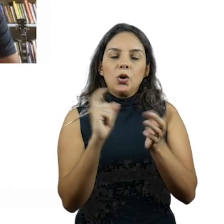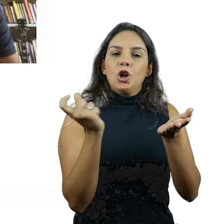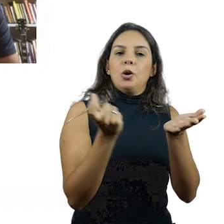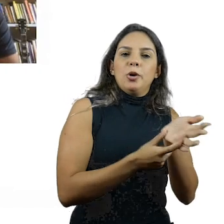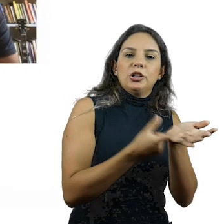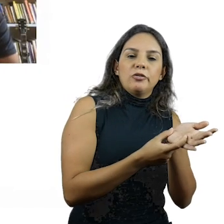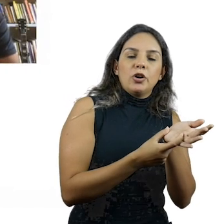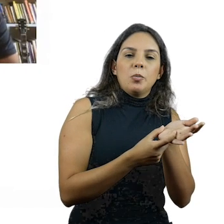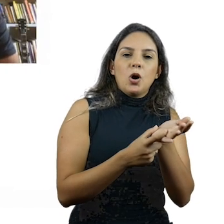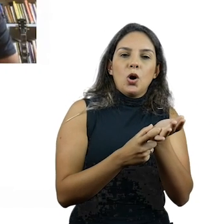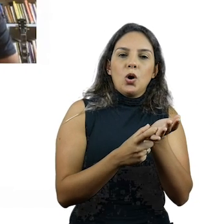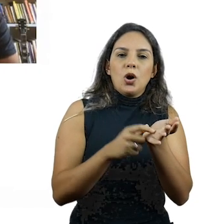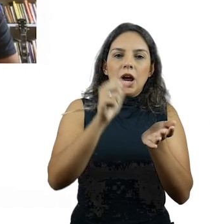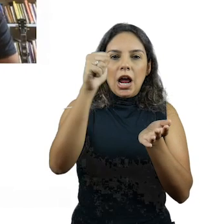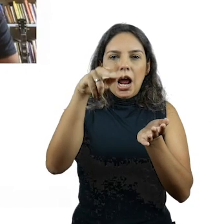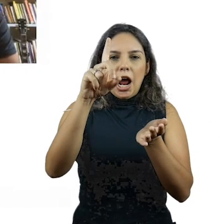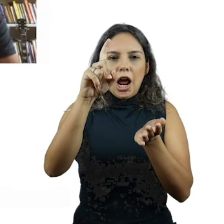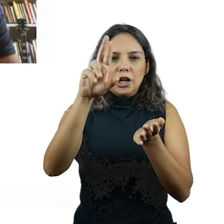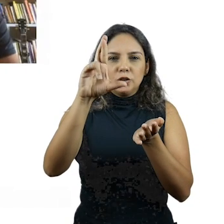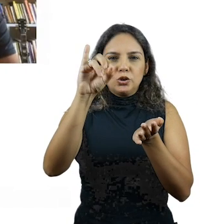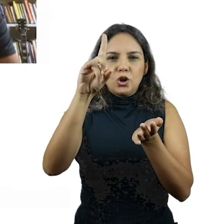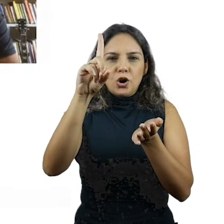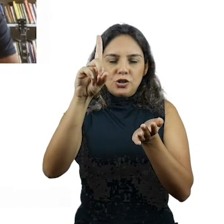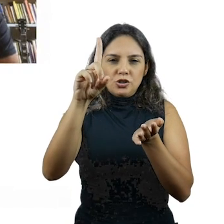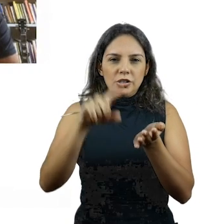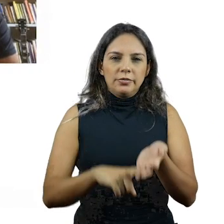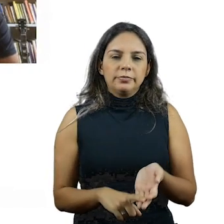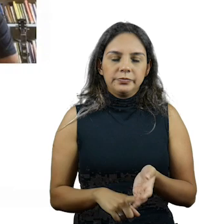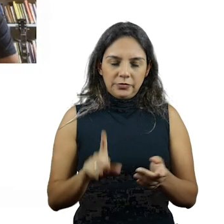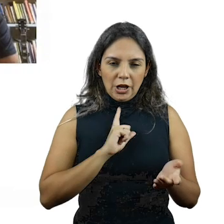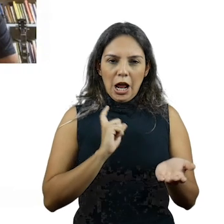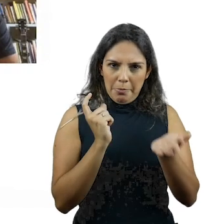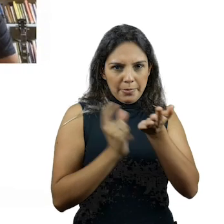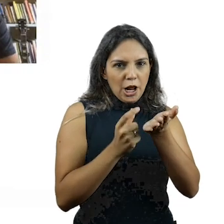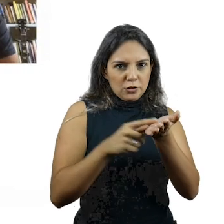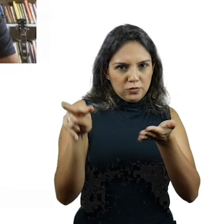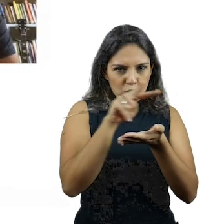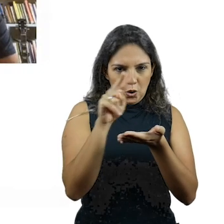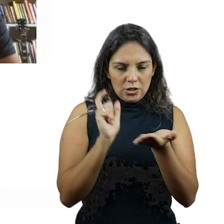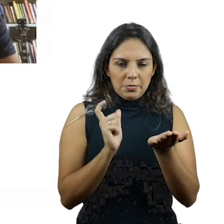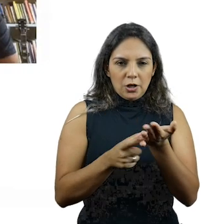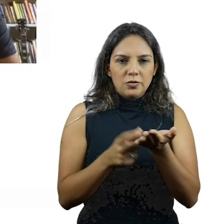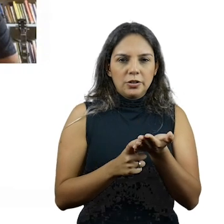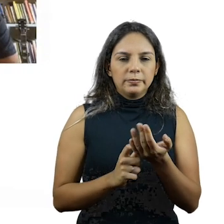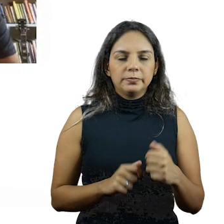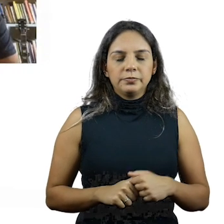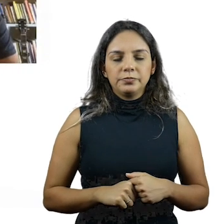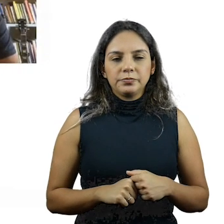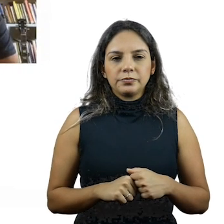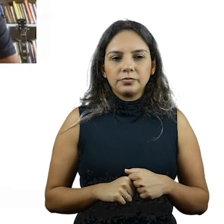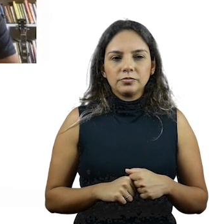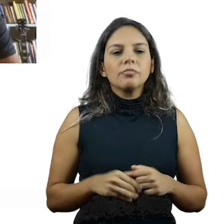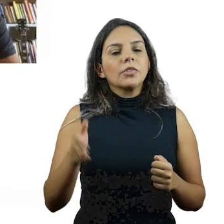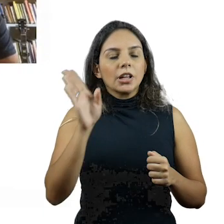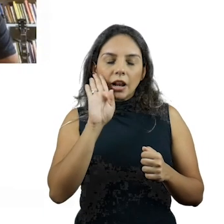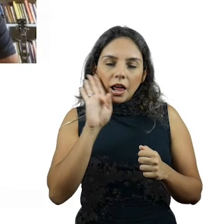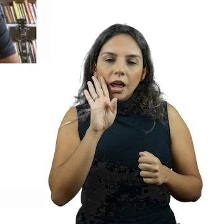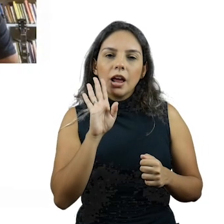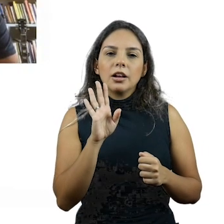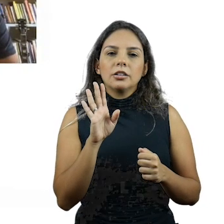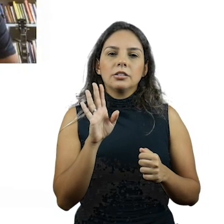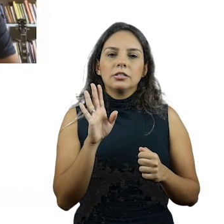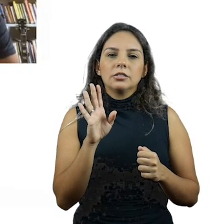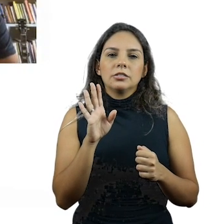para Android, ele é um aplicativo comum, um aplicativo que simula o e-book. Mas, assim, com extensão legal, com